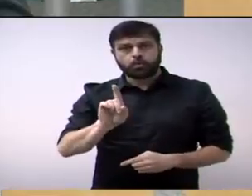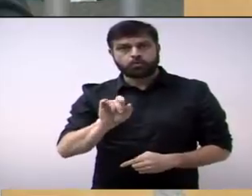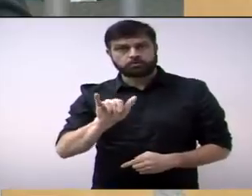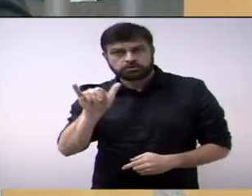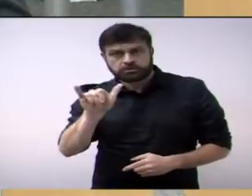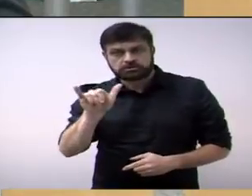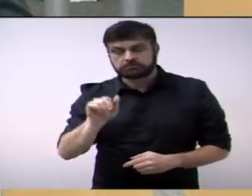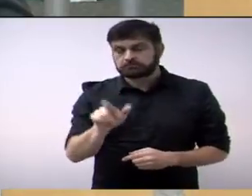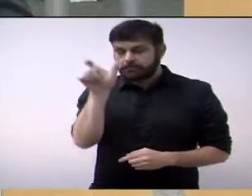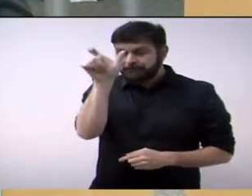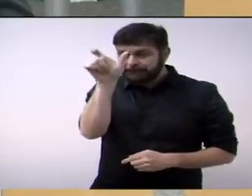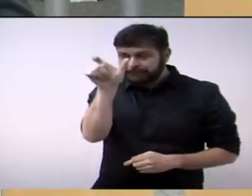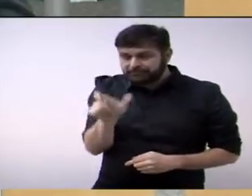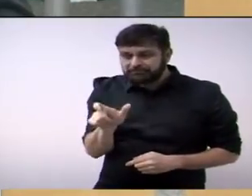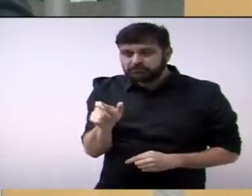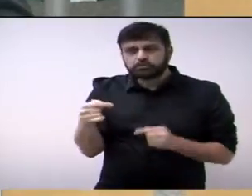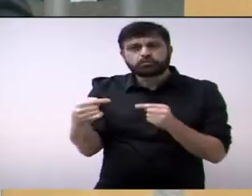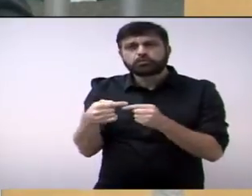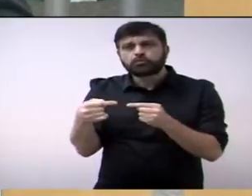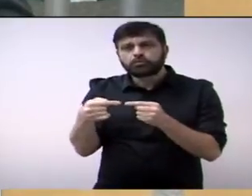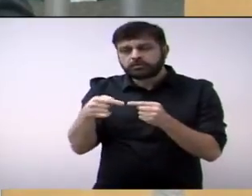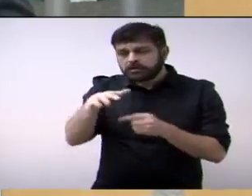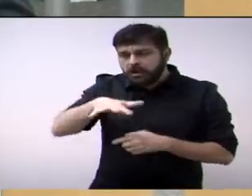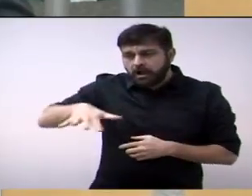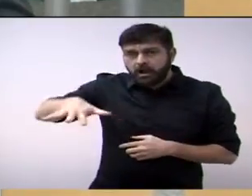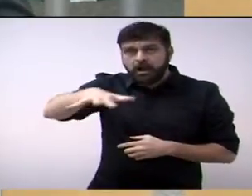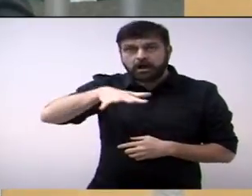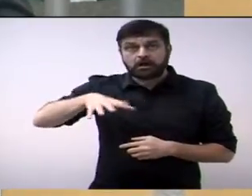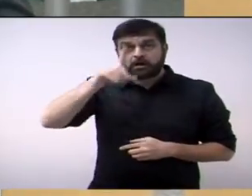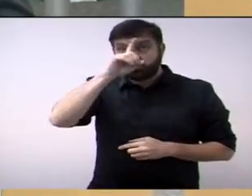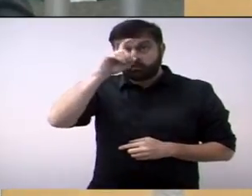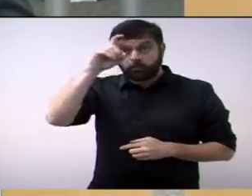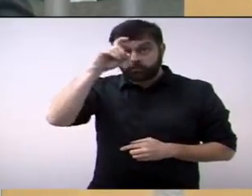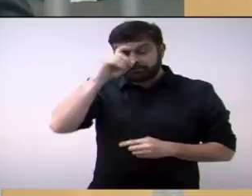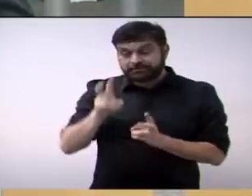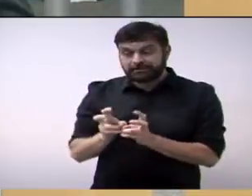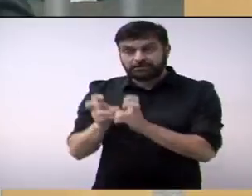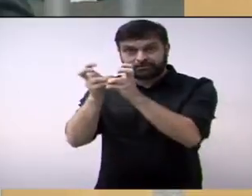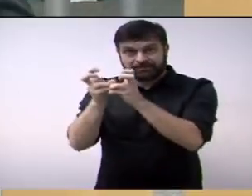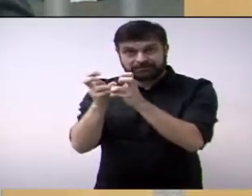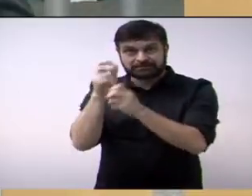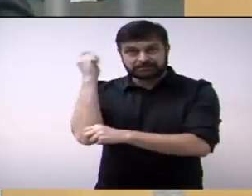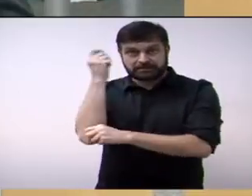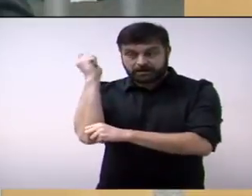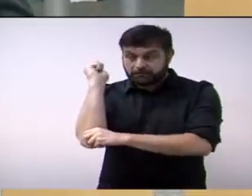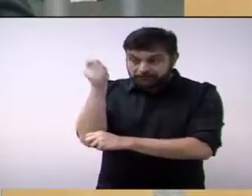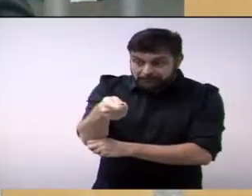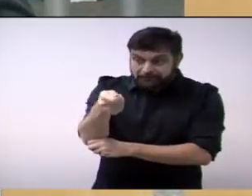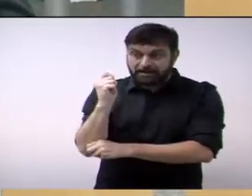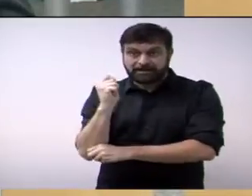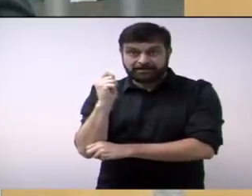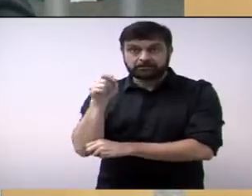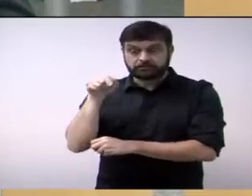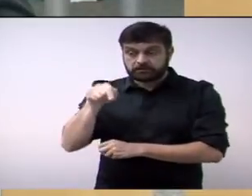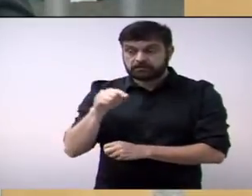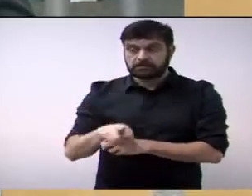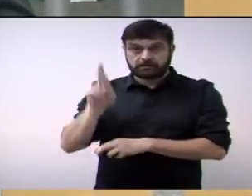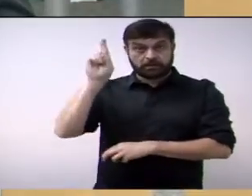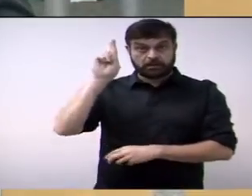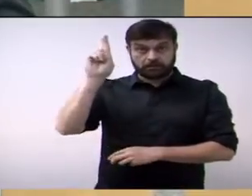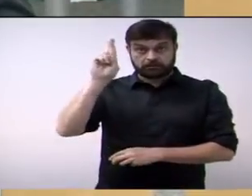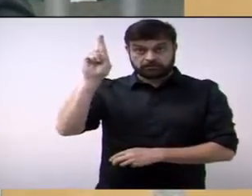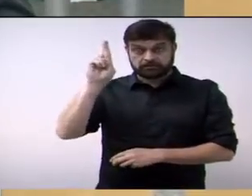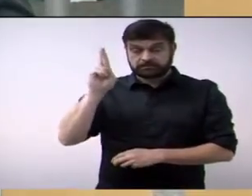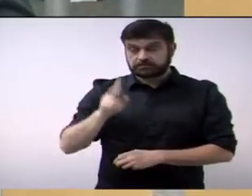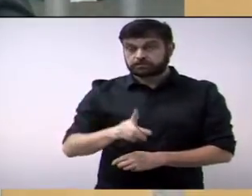das pessoas ligadas ao Hospital do Câncer de Barretos. Ele é representante, ele